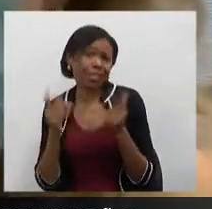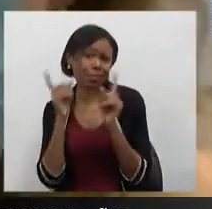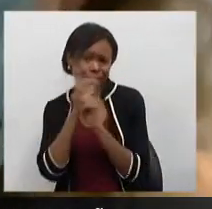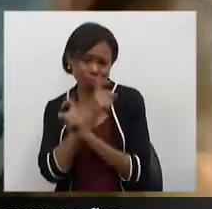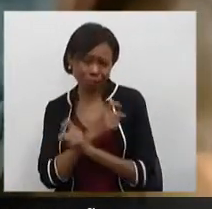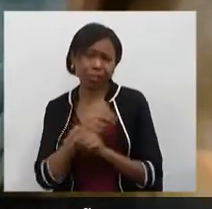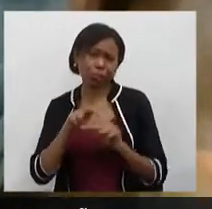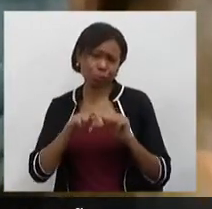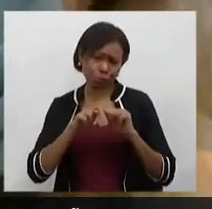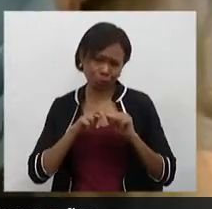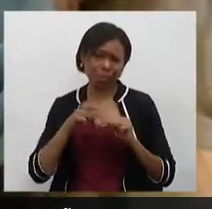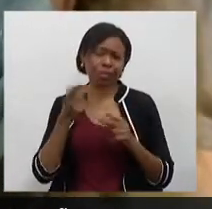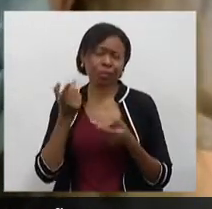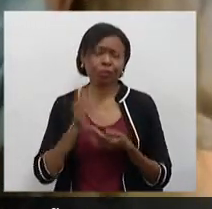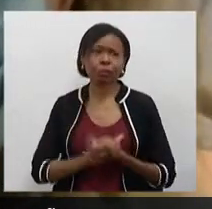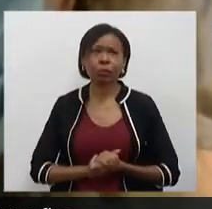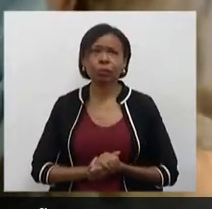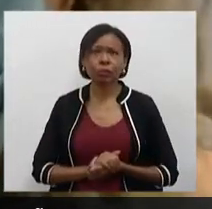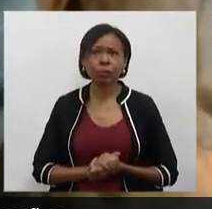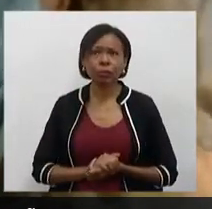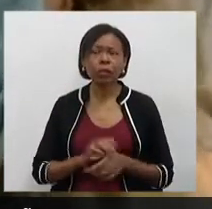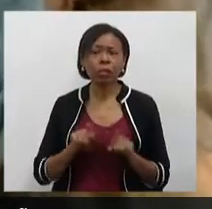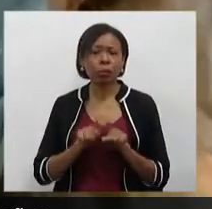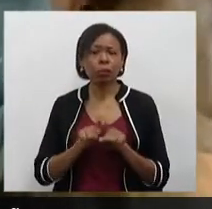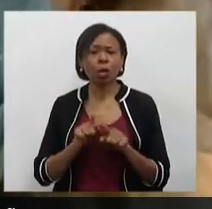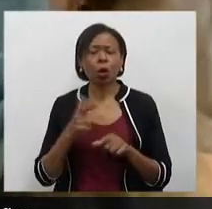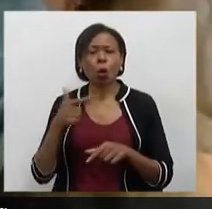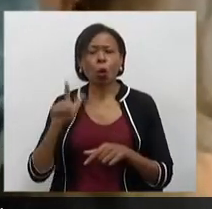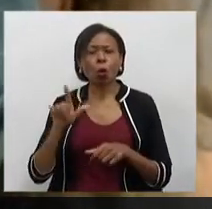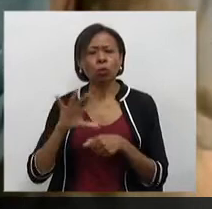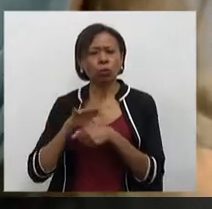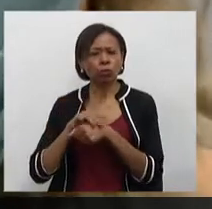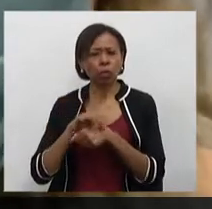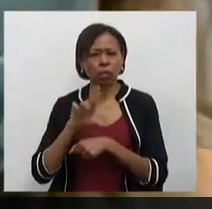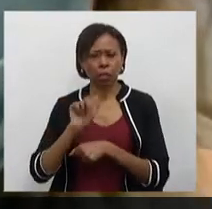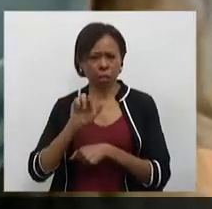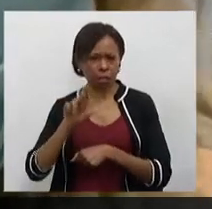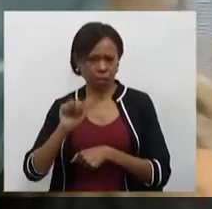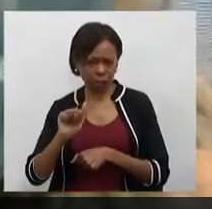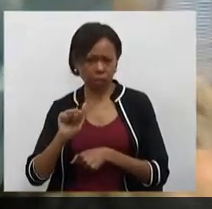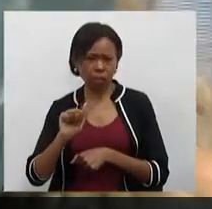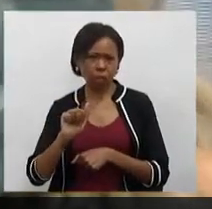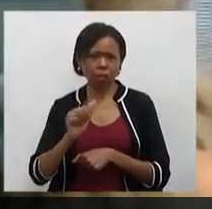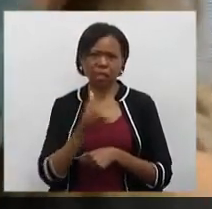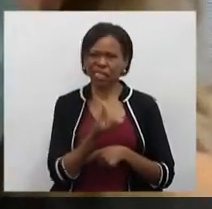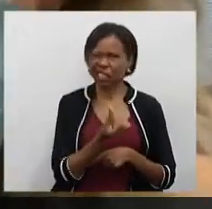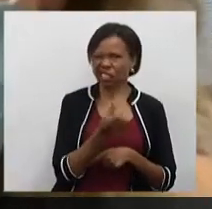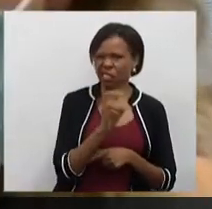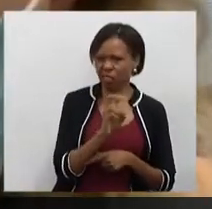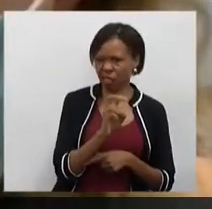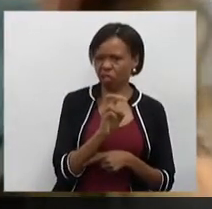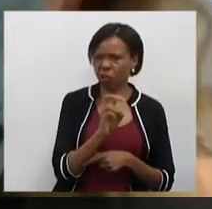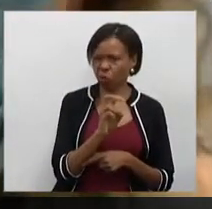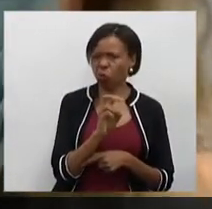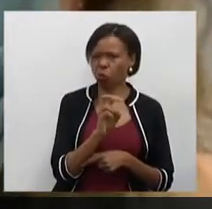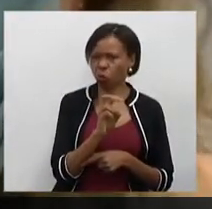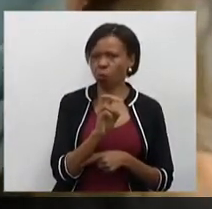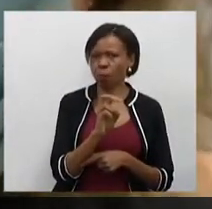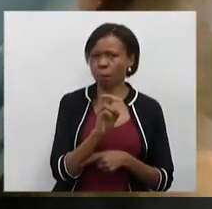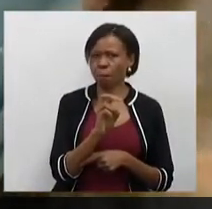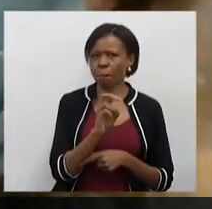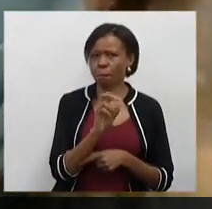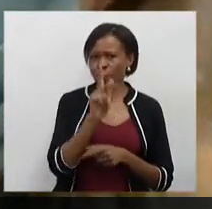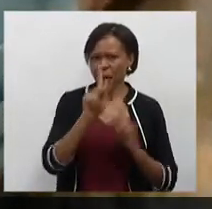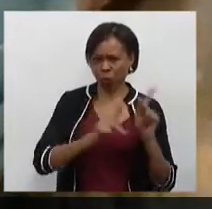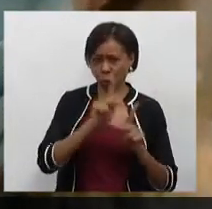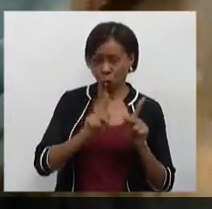né? É, que são aquelas que afetam até 65 pessoas em cada 100 mil habitantes, ou seja, né,